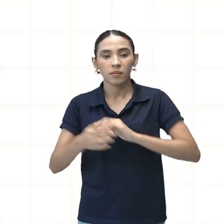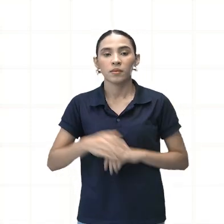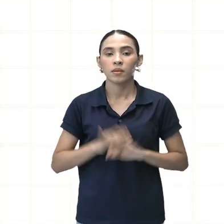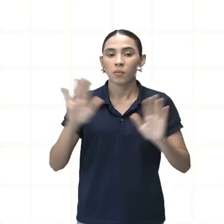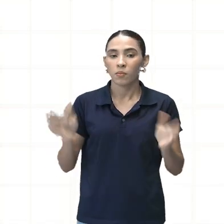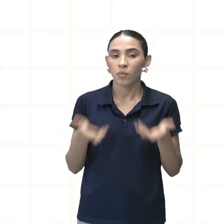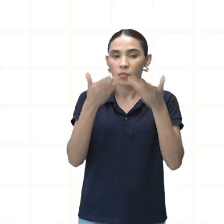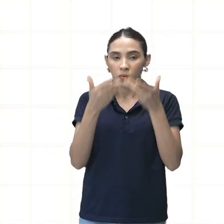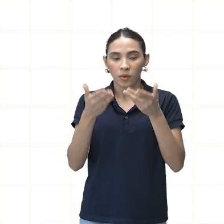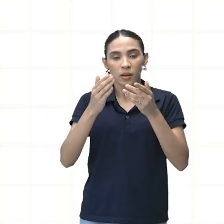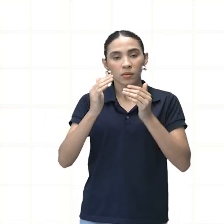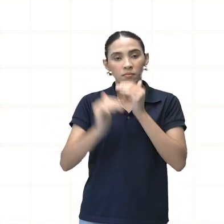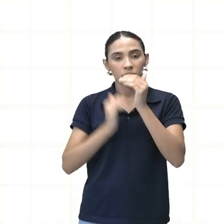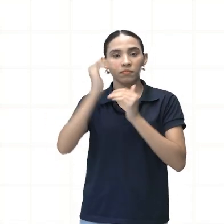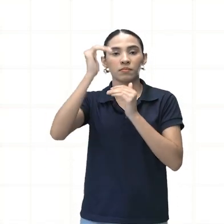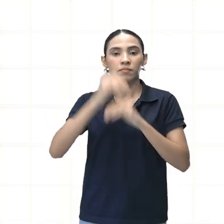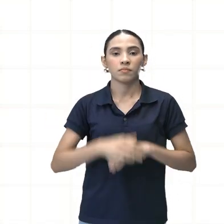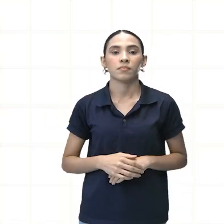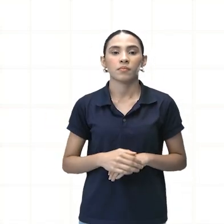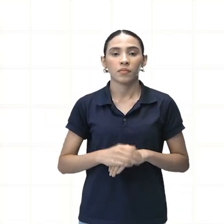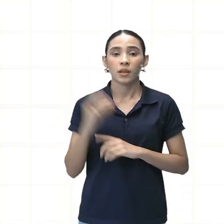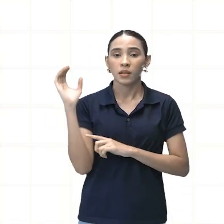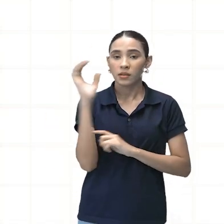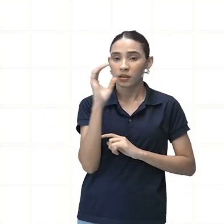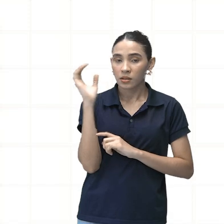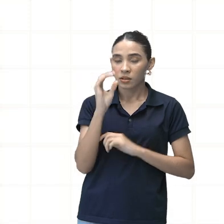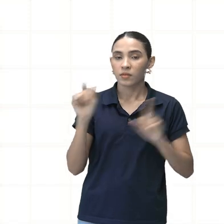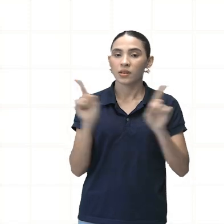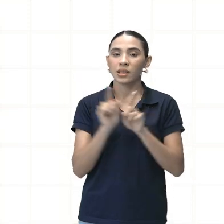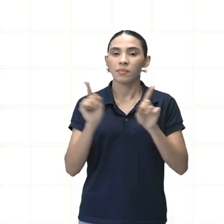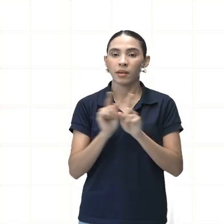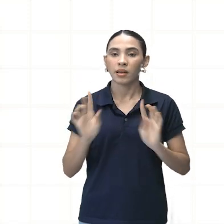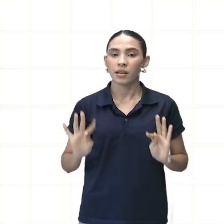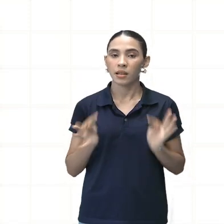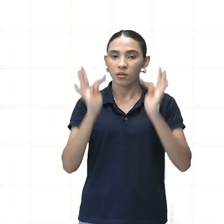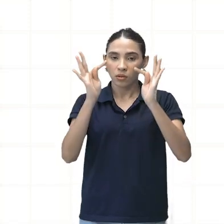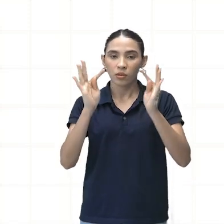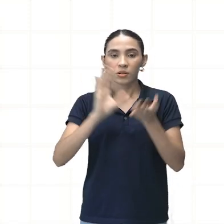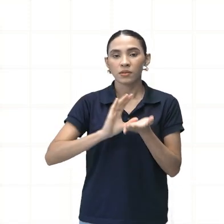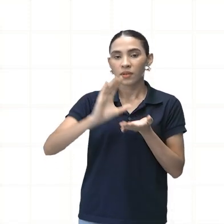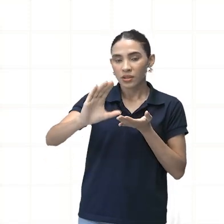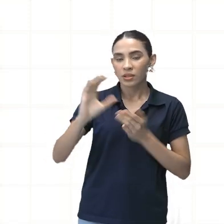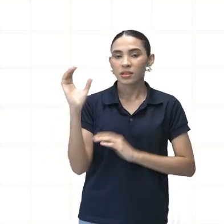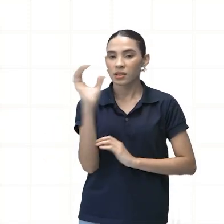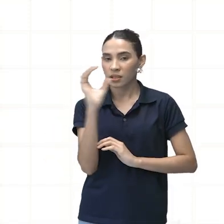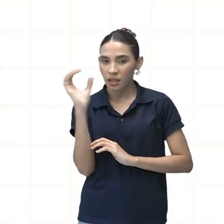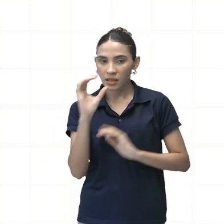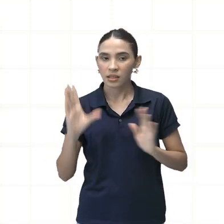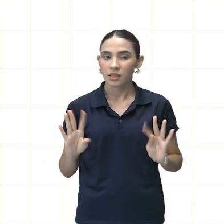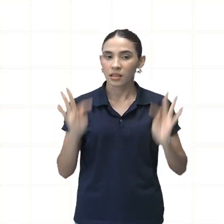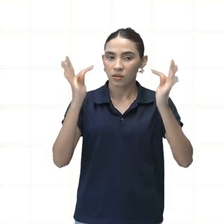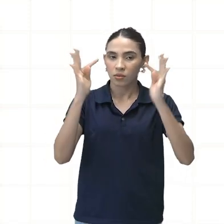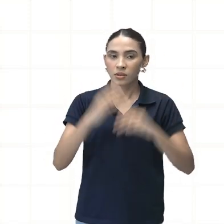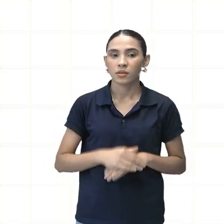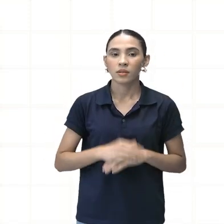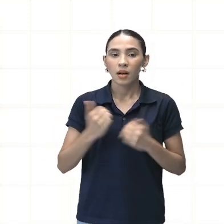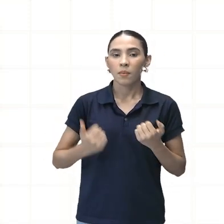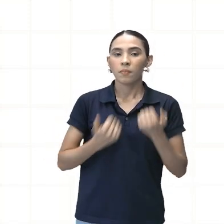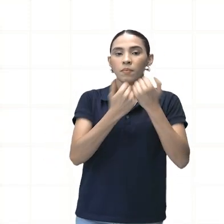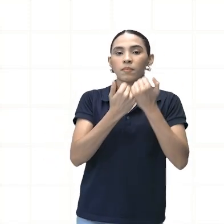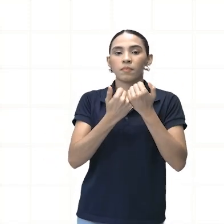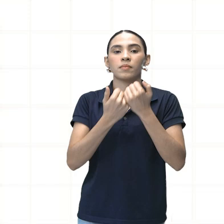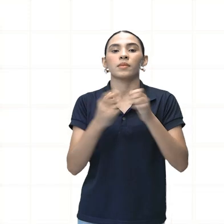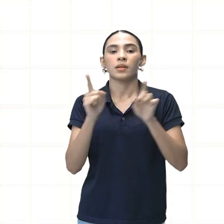promover o progresso científico e tecnológico, né? Investir ali em ciência, em tecnologia,